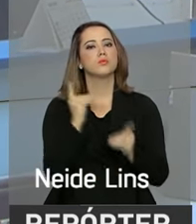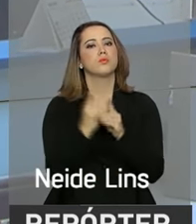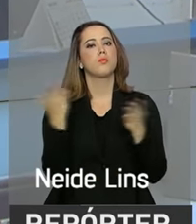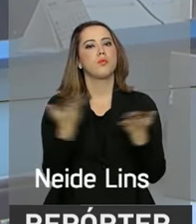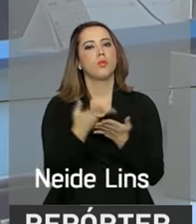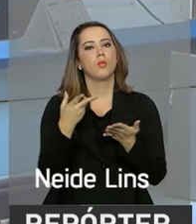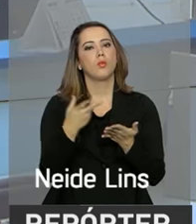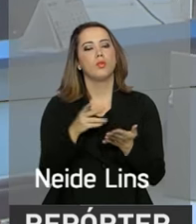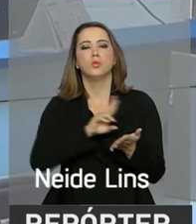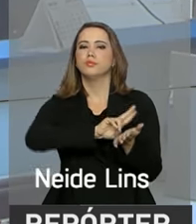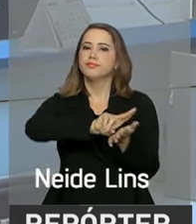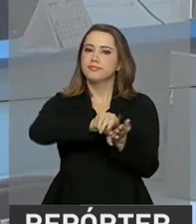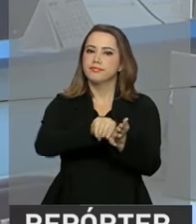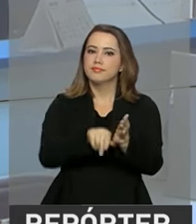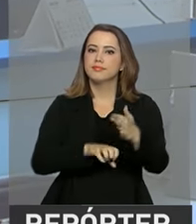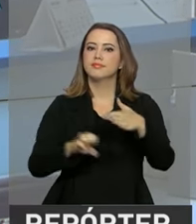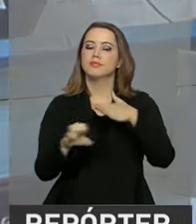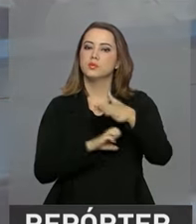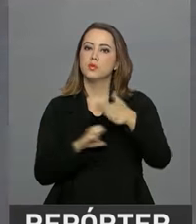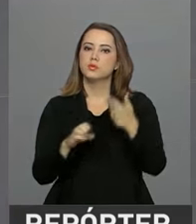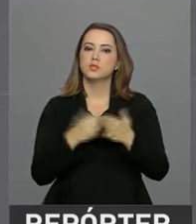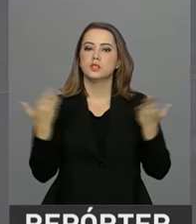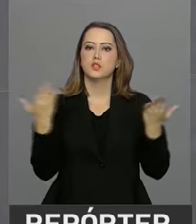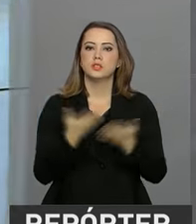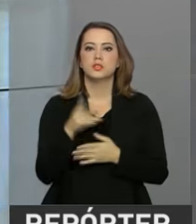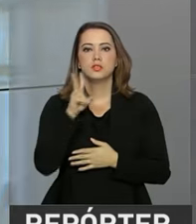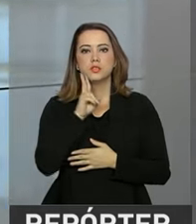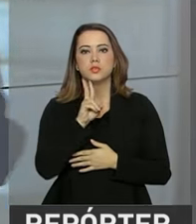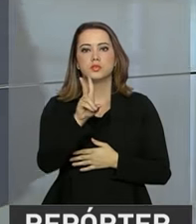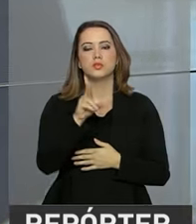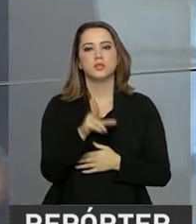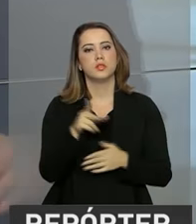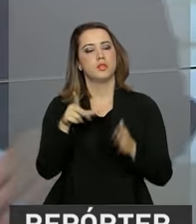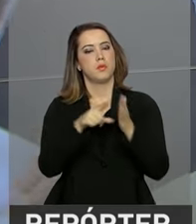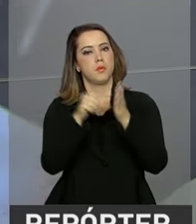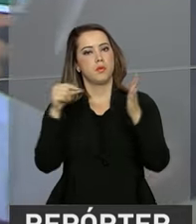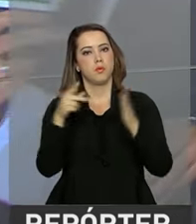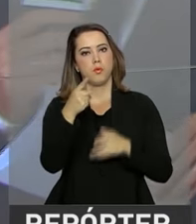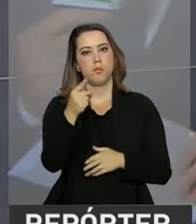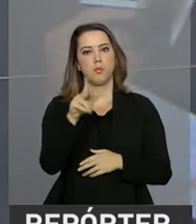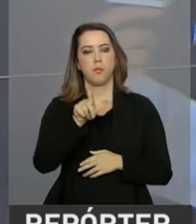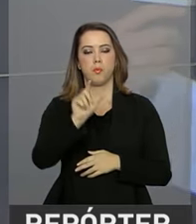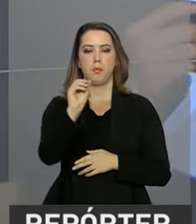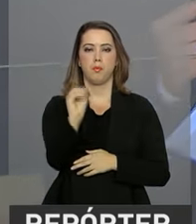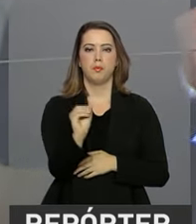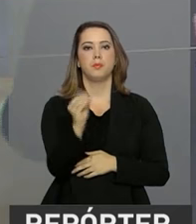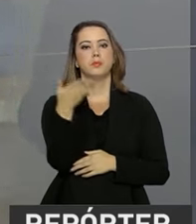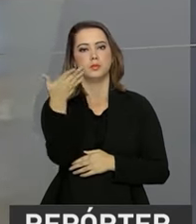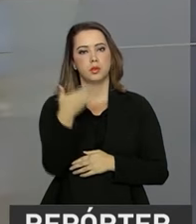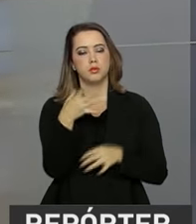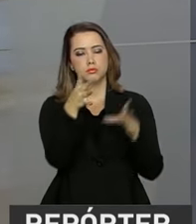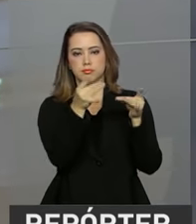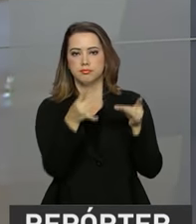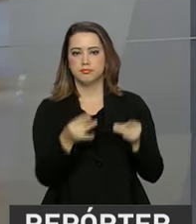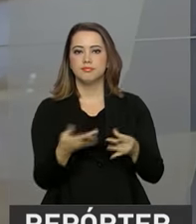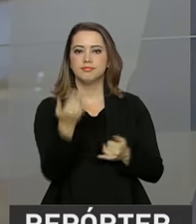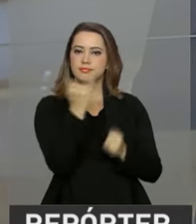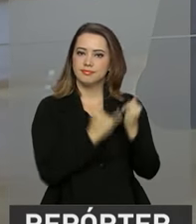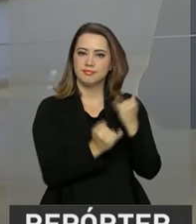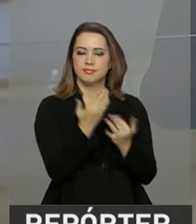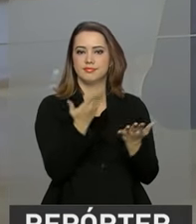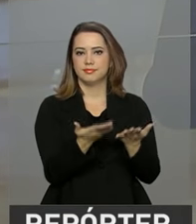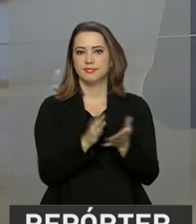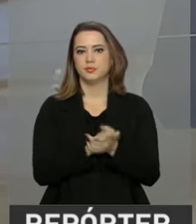se encontrou hoje com empresários nós vamos ao vivo ao Palácio do Planalto conversar com Paulo lávia que tem essas informações pra